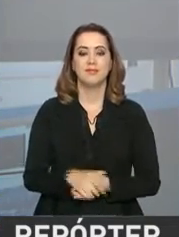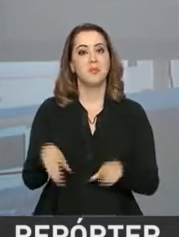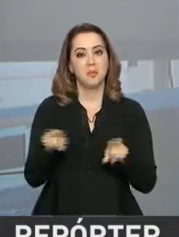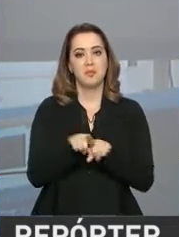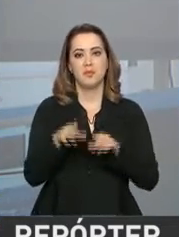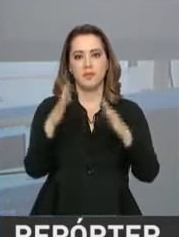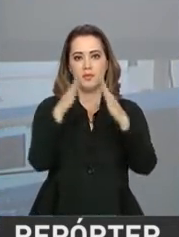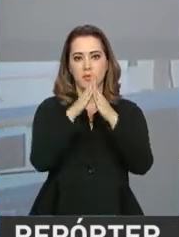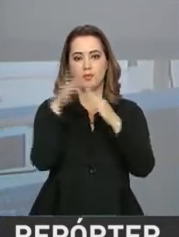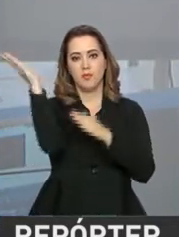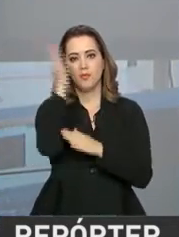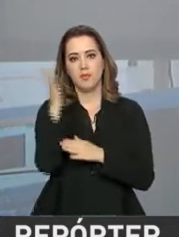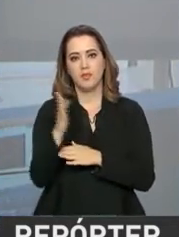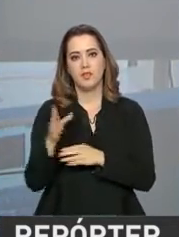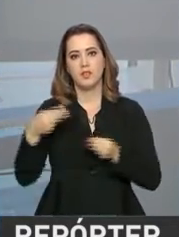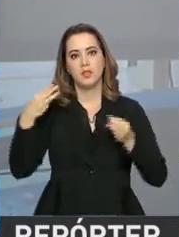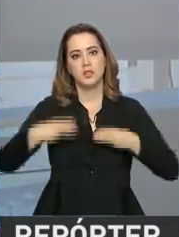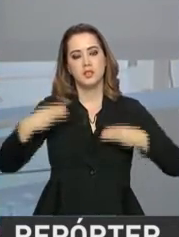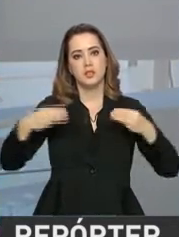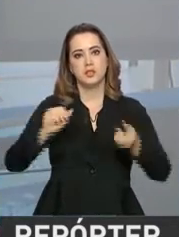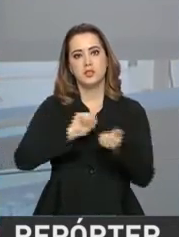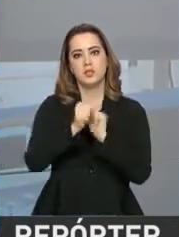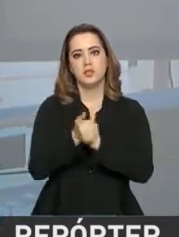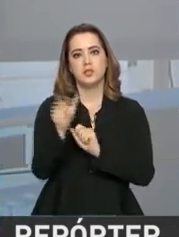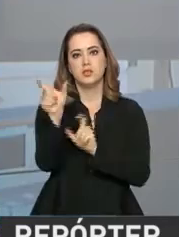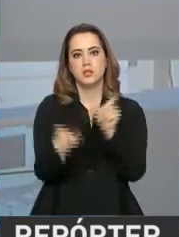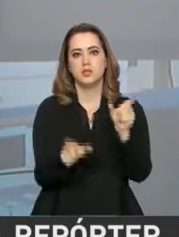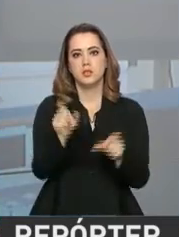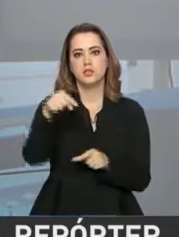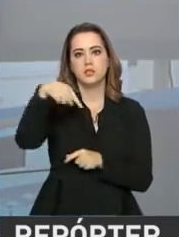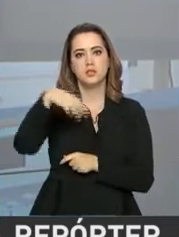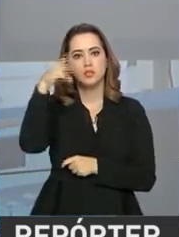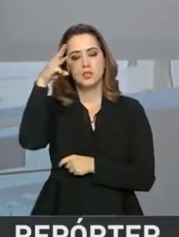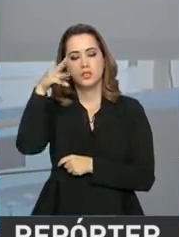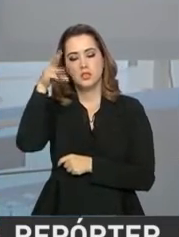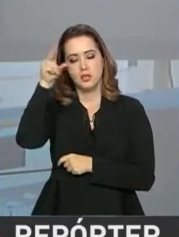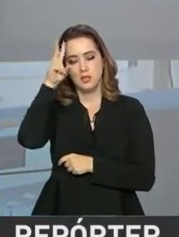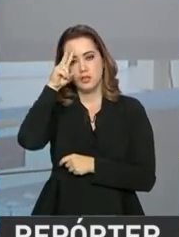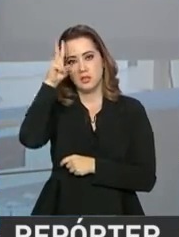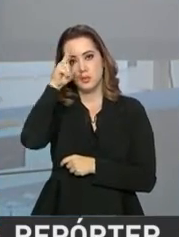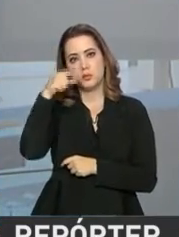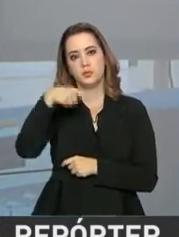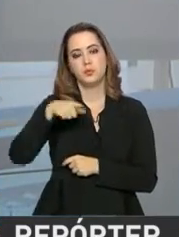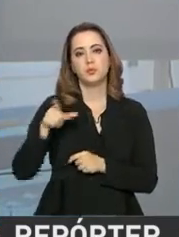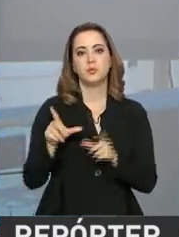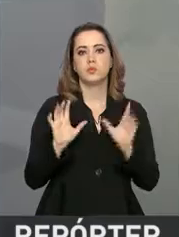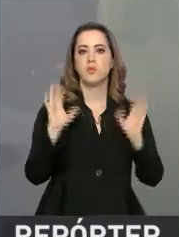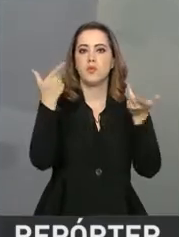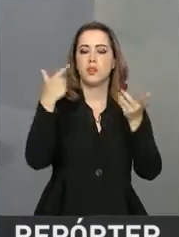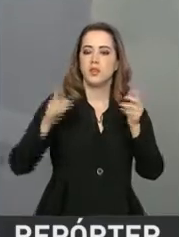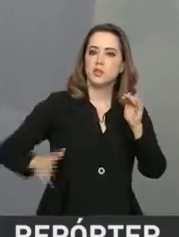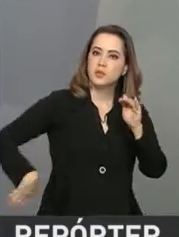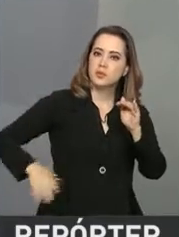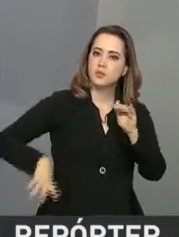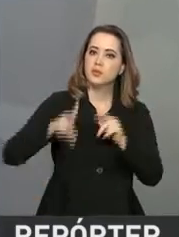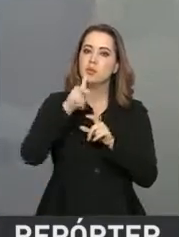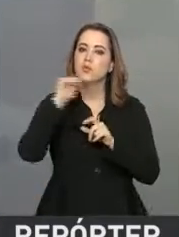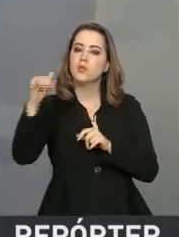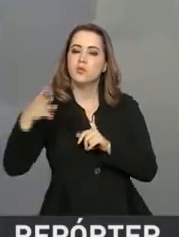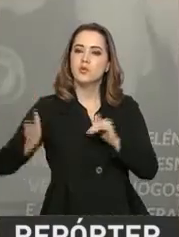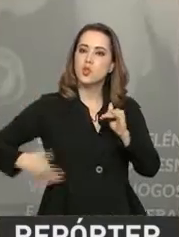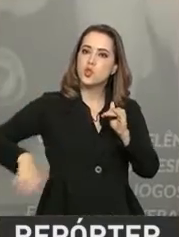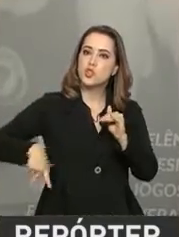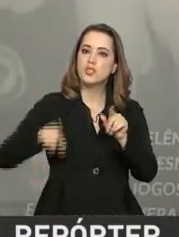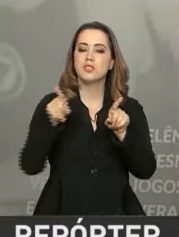Casa Brasil, o Ministério do Esporte realizou nesta segunda-feira um evento para comemorar o Dia da Natação. Quem passou pelo local pôde